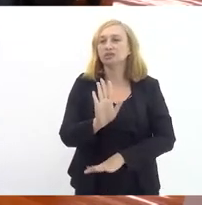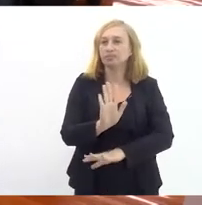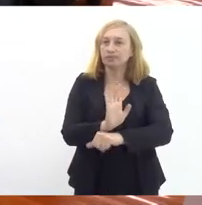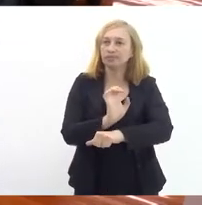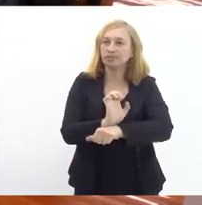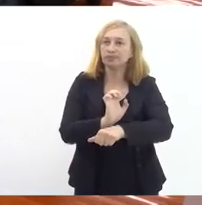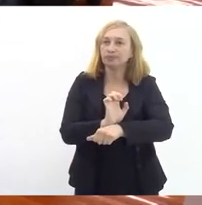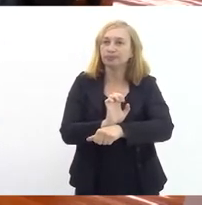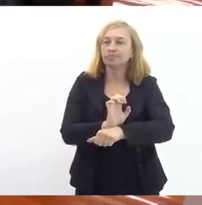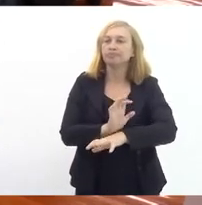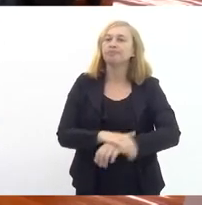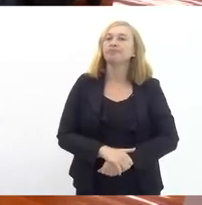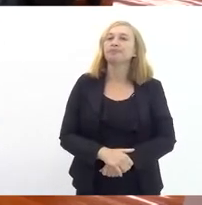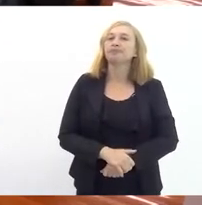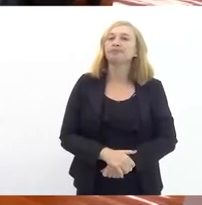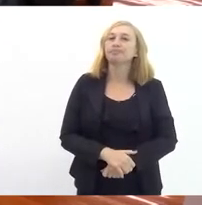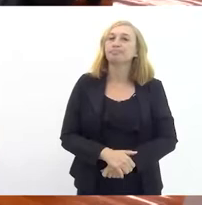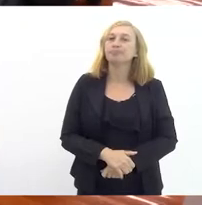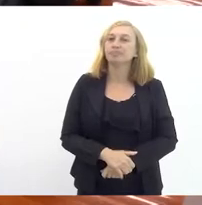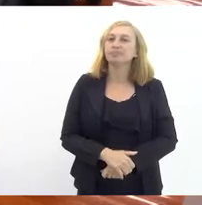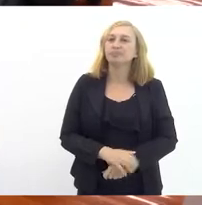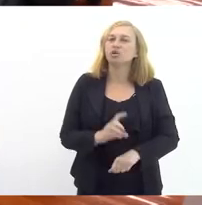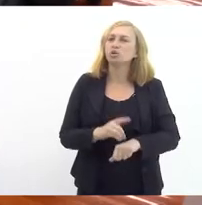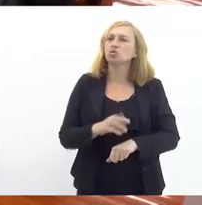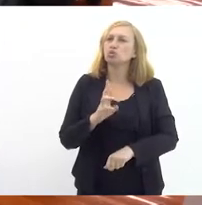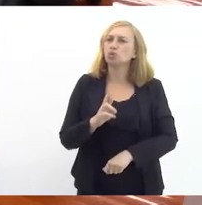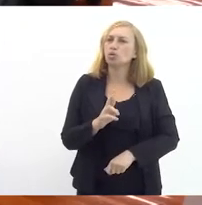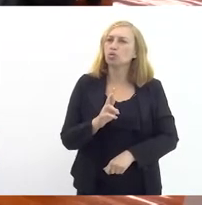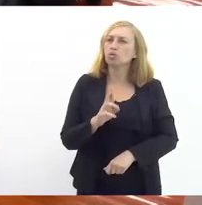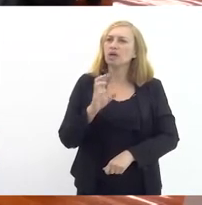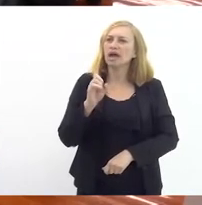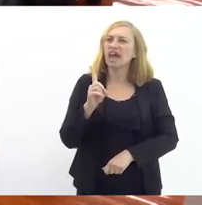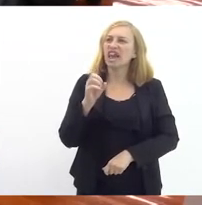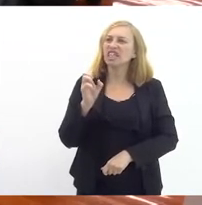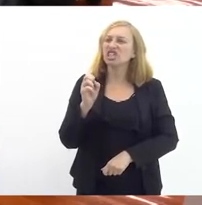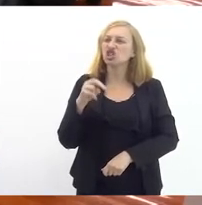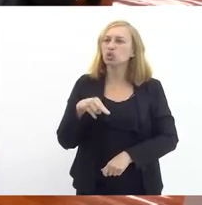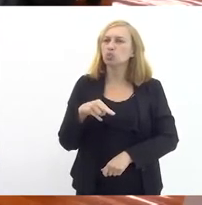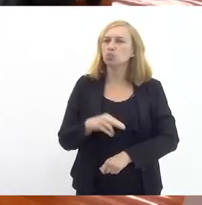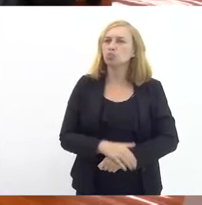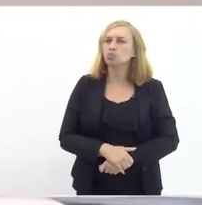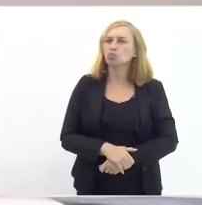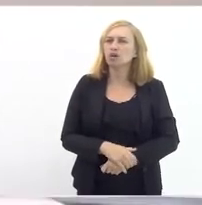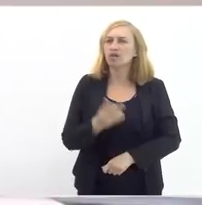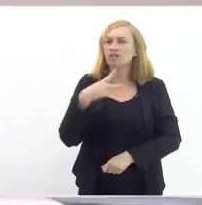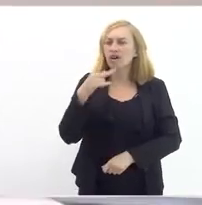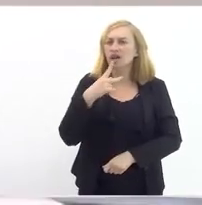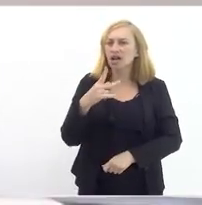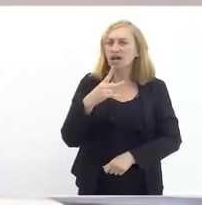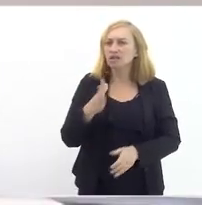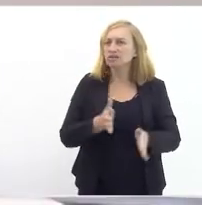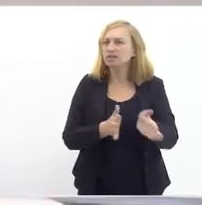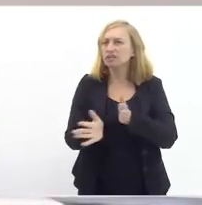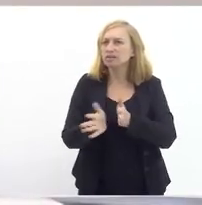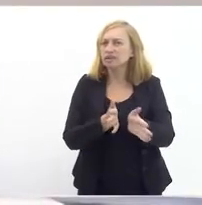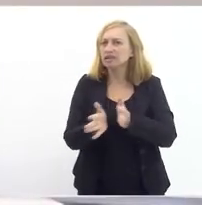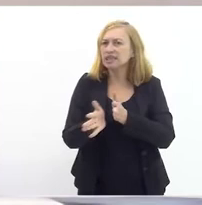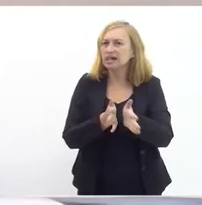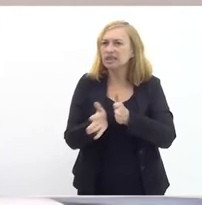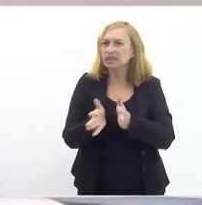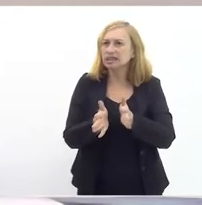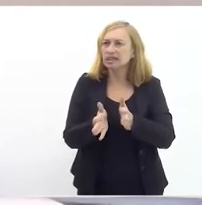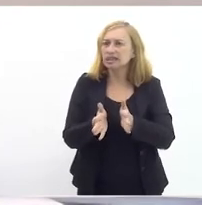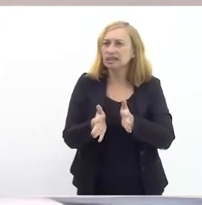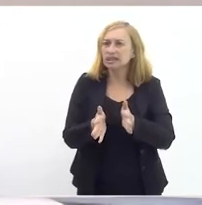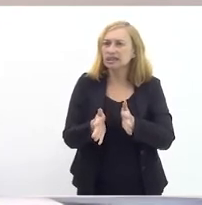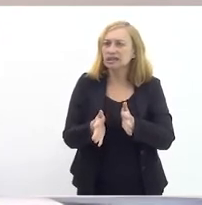interrupção que o doutor Édipo falou que sobre acessibilidade